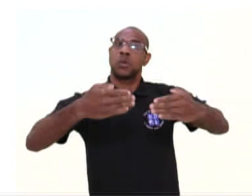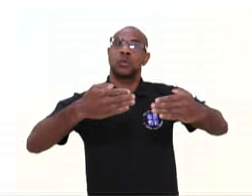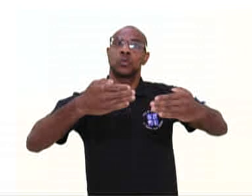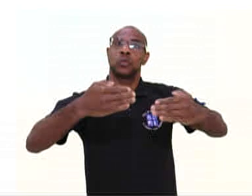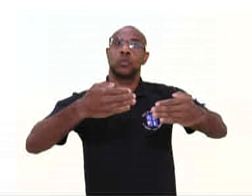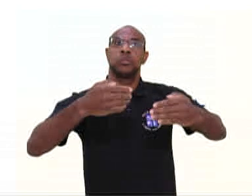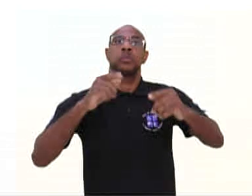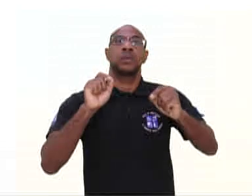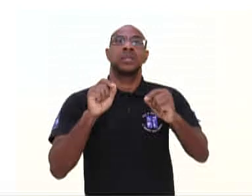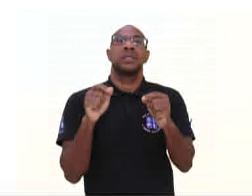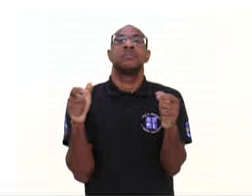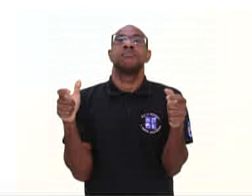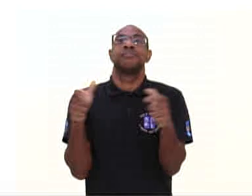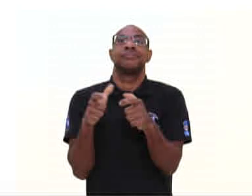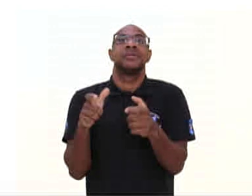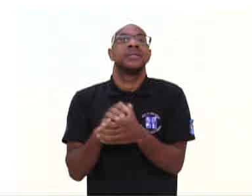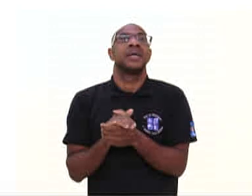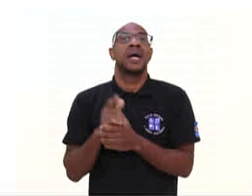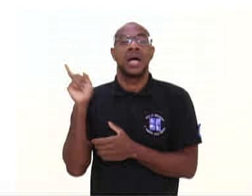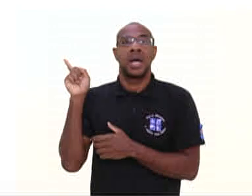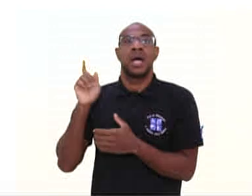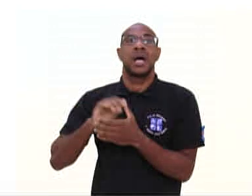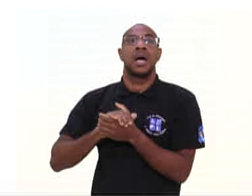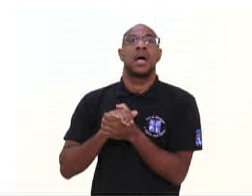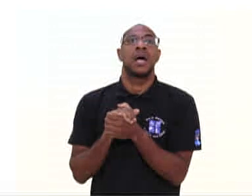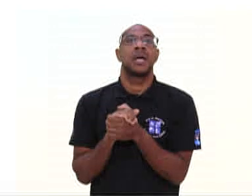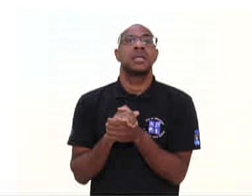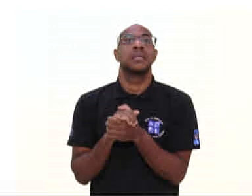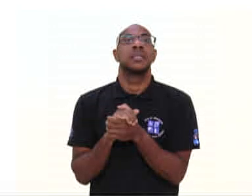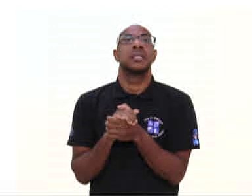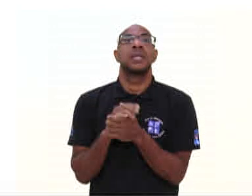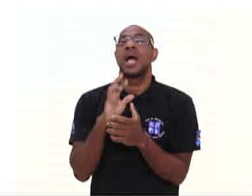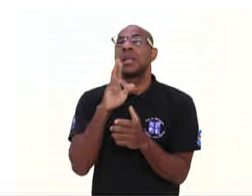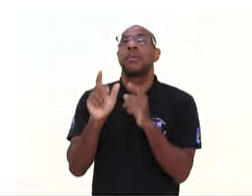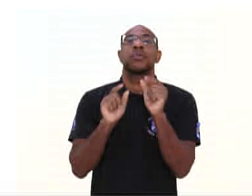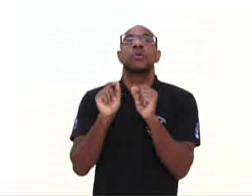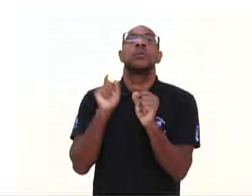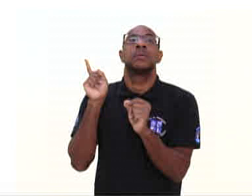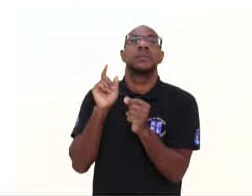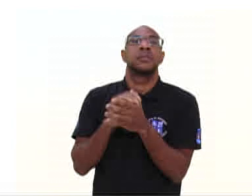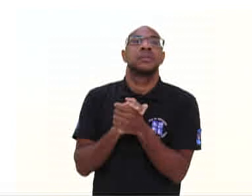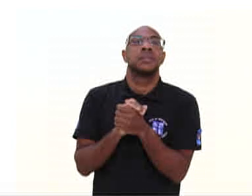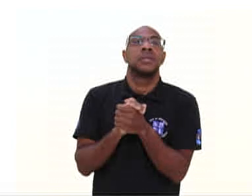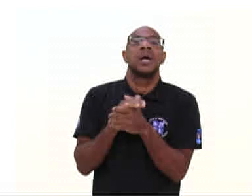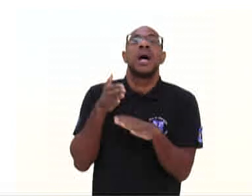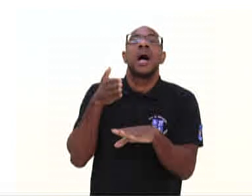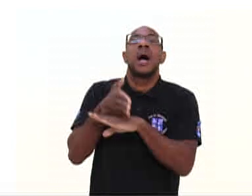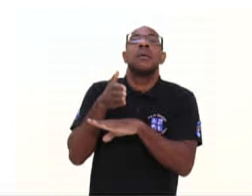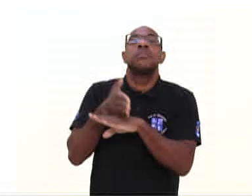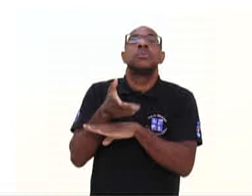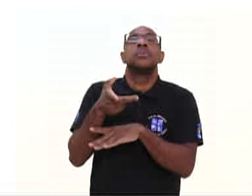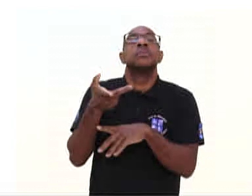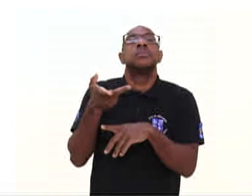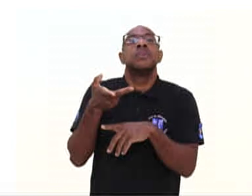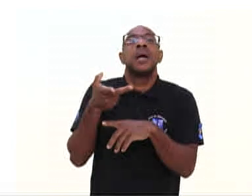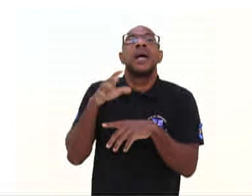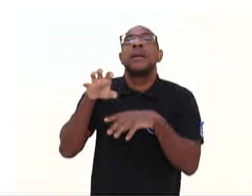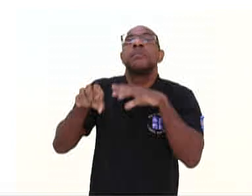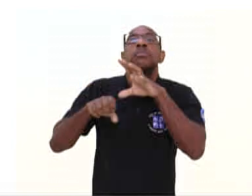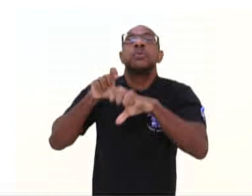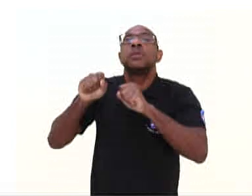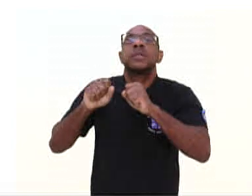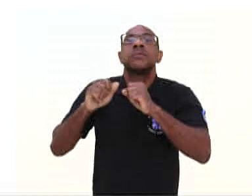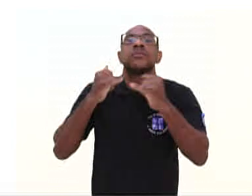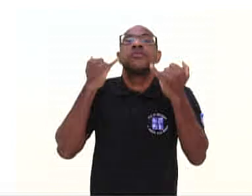de tubo? Pois bem, uma das possíveis respostas, a busca por acesso à informação, entretenimento e